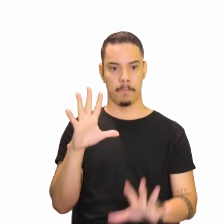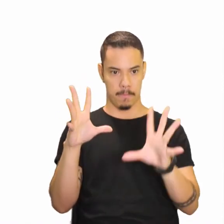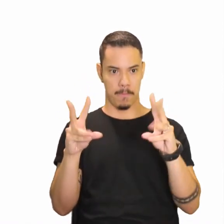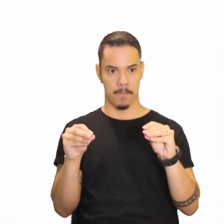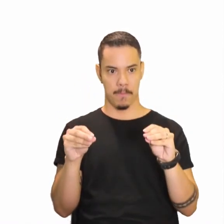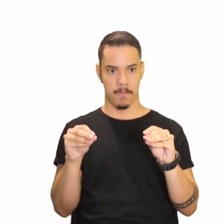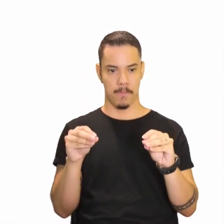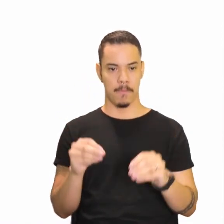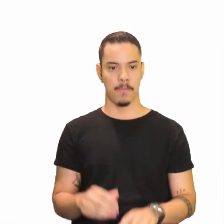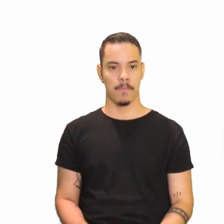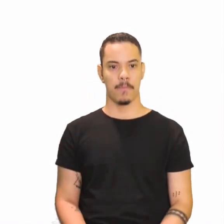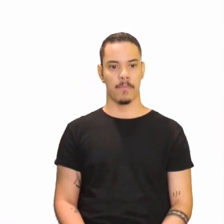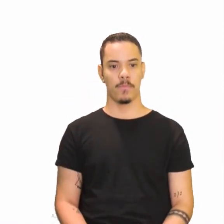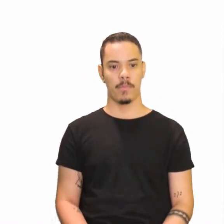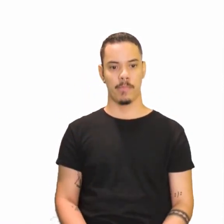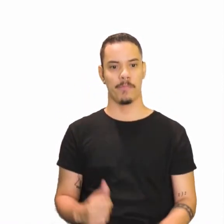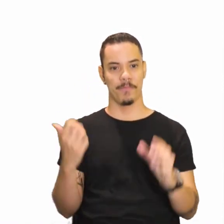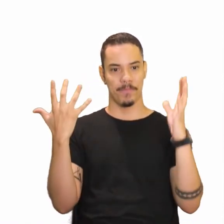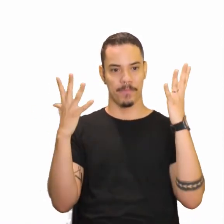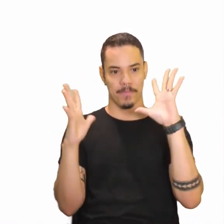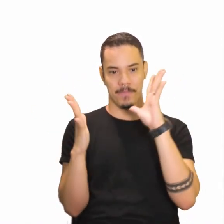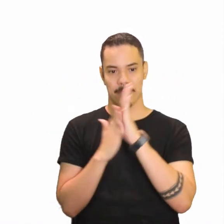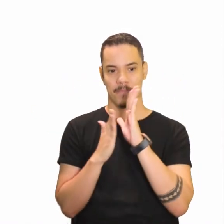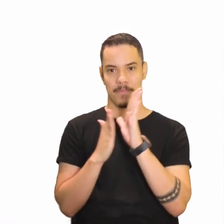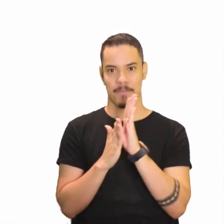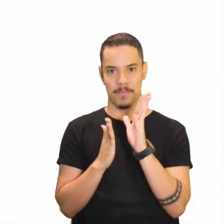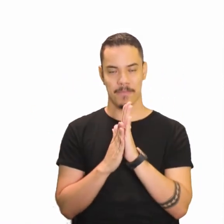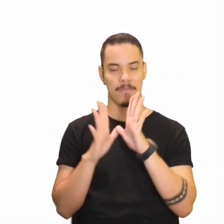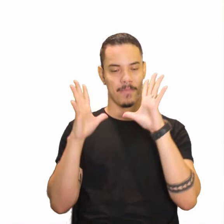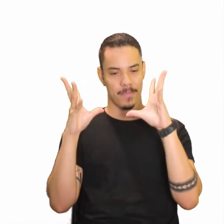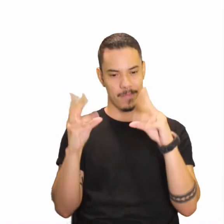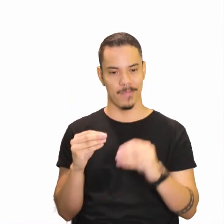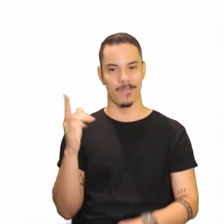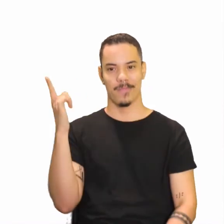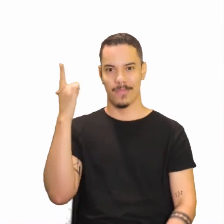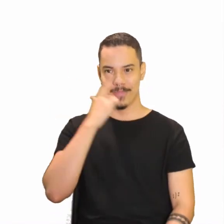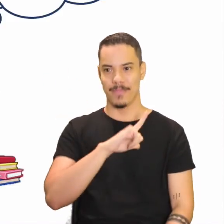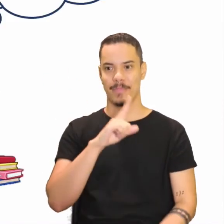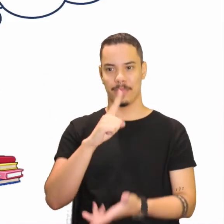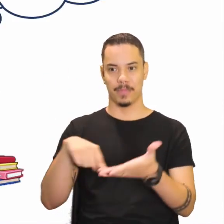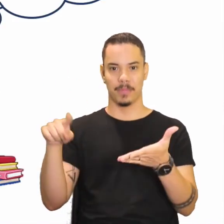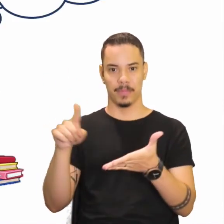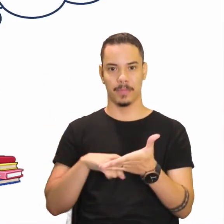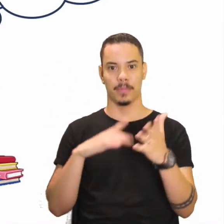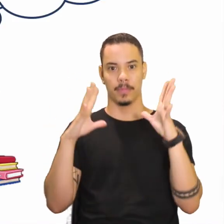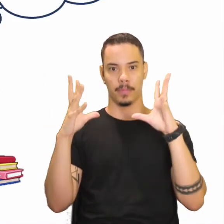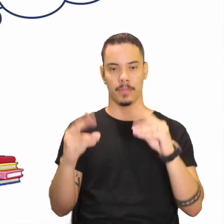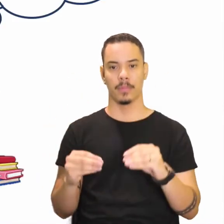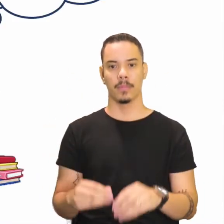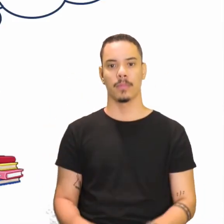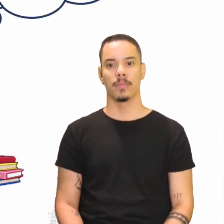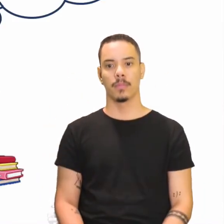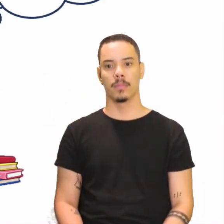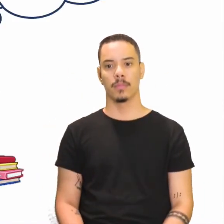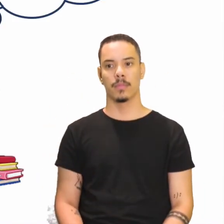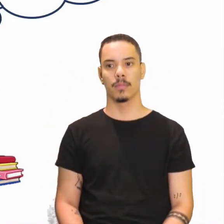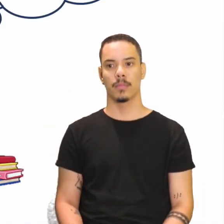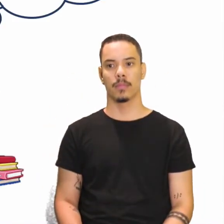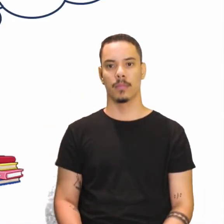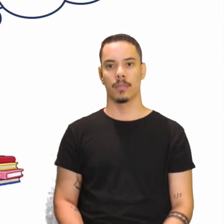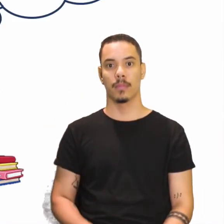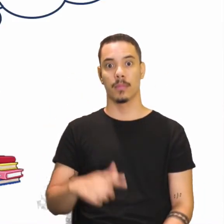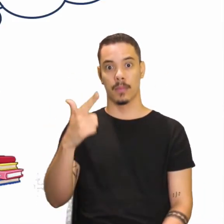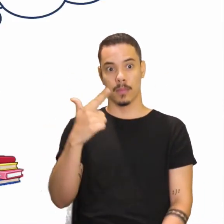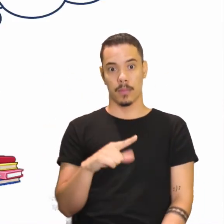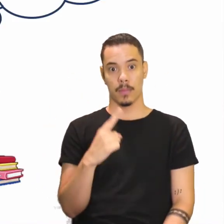Olha aí, amadinho, parabéns a todos que acertaram. Vamos lá agora, mais uma aqui para